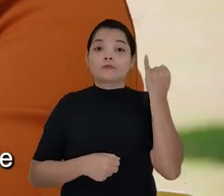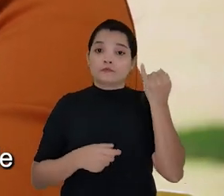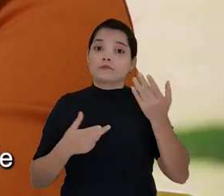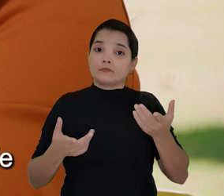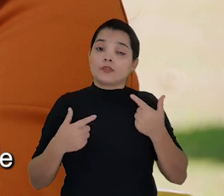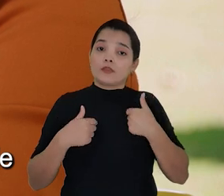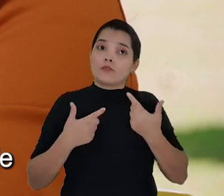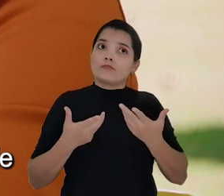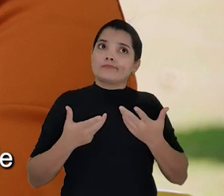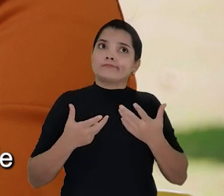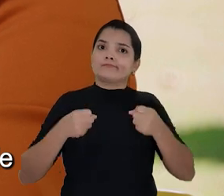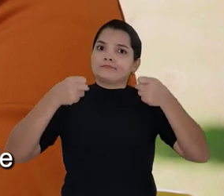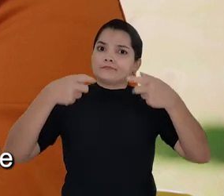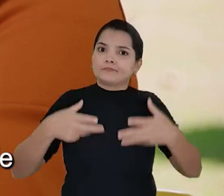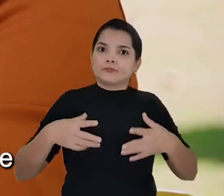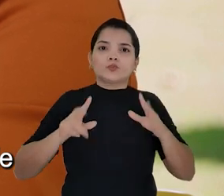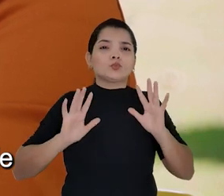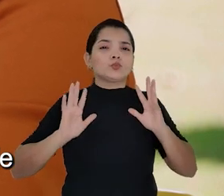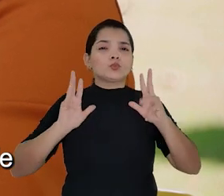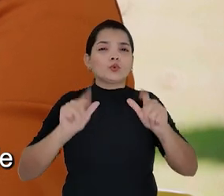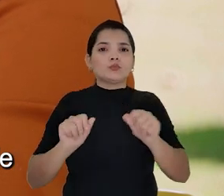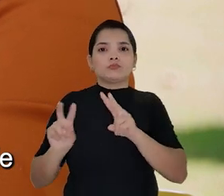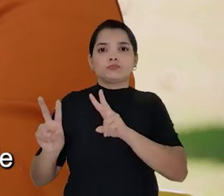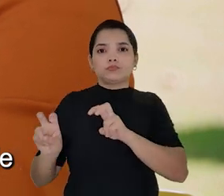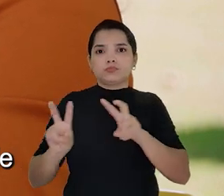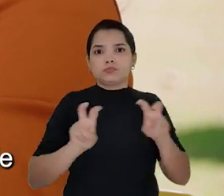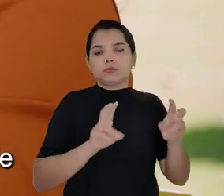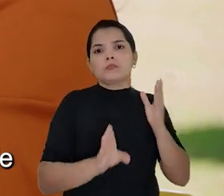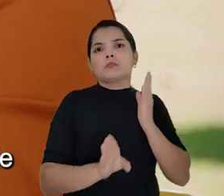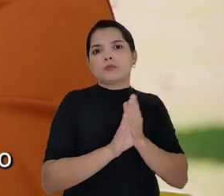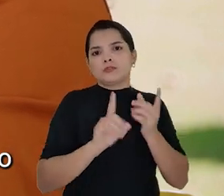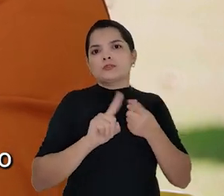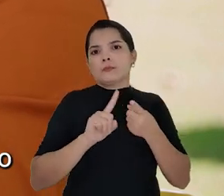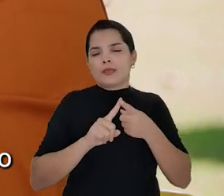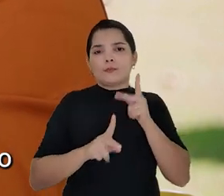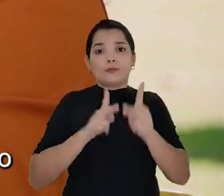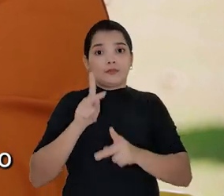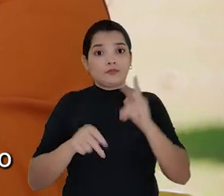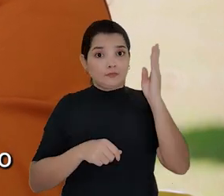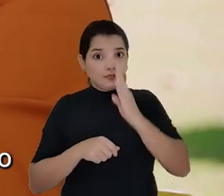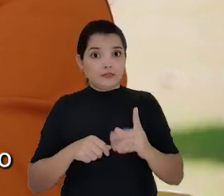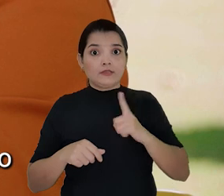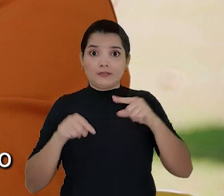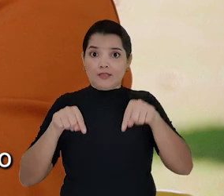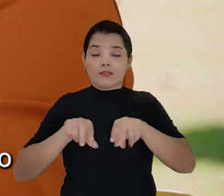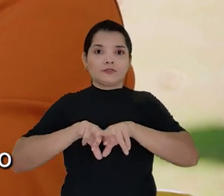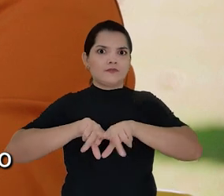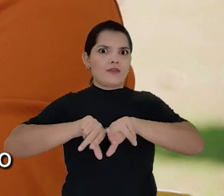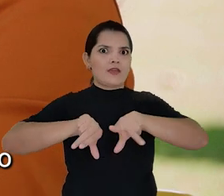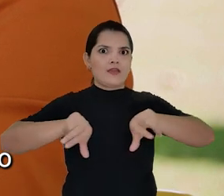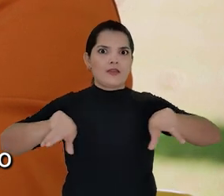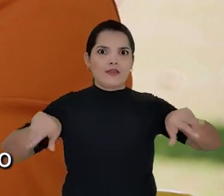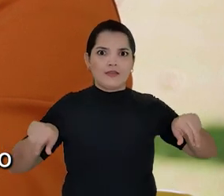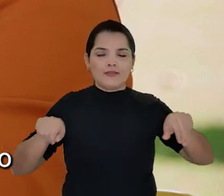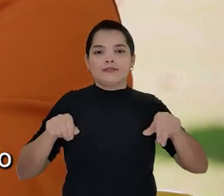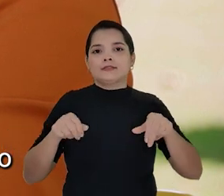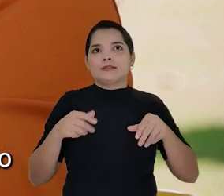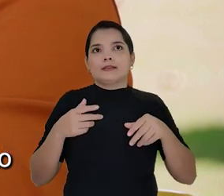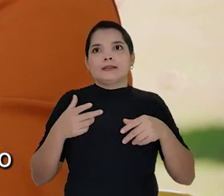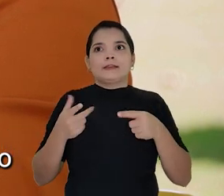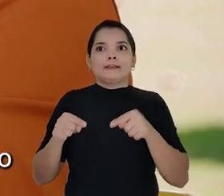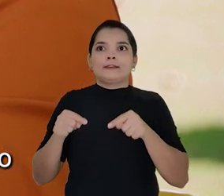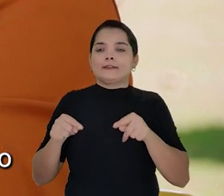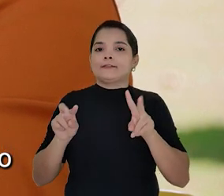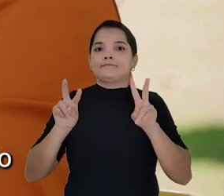diria que todas essas questões nos colocam até pela diversidade da população brasileira num patamar